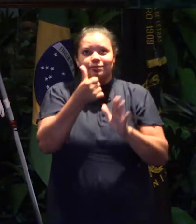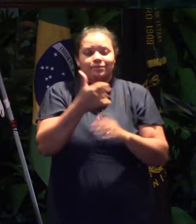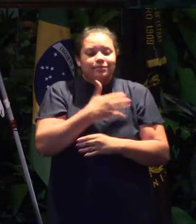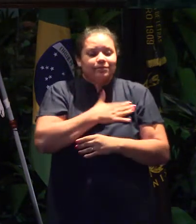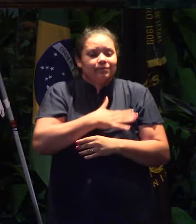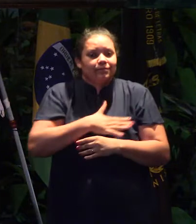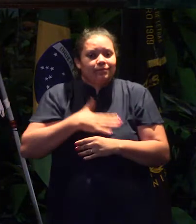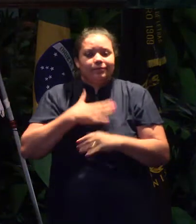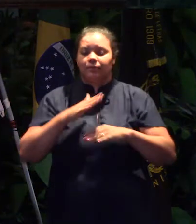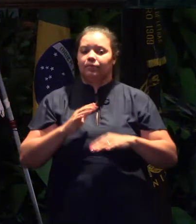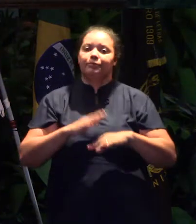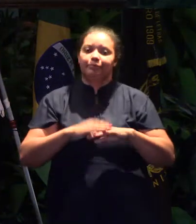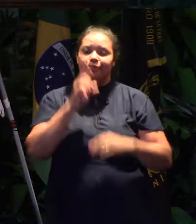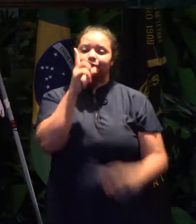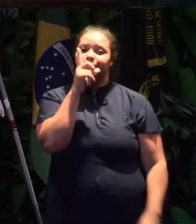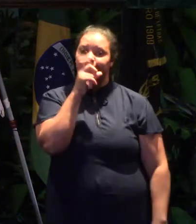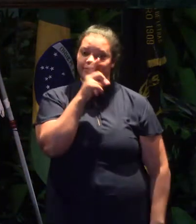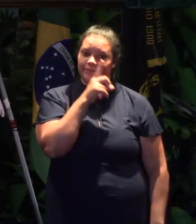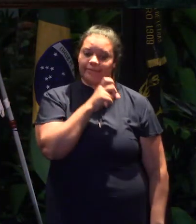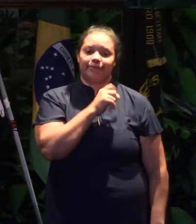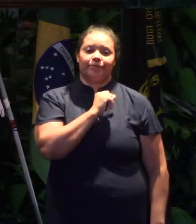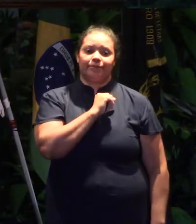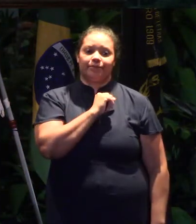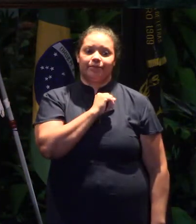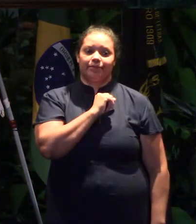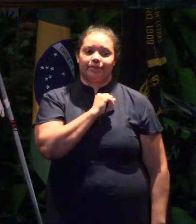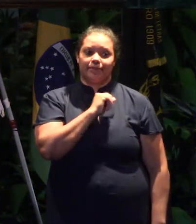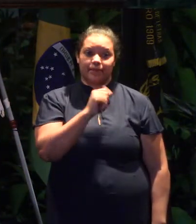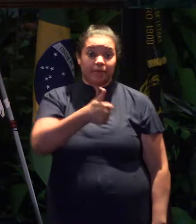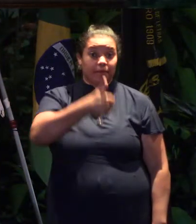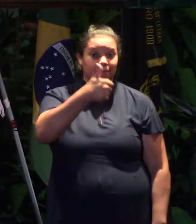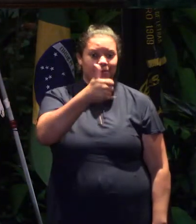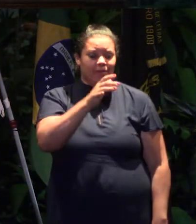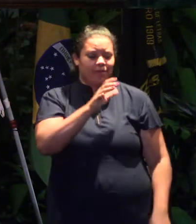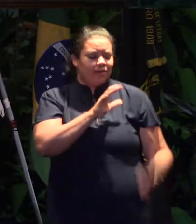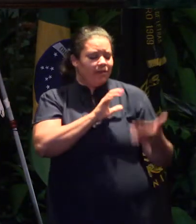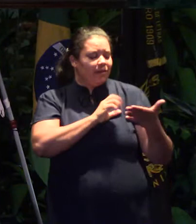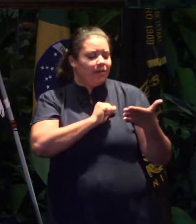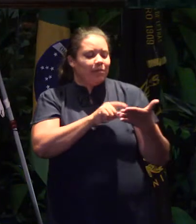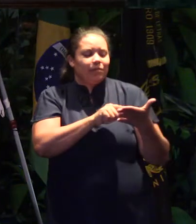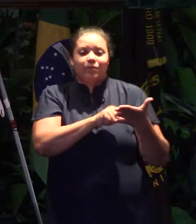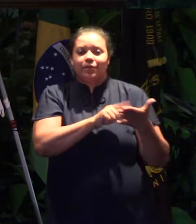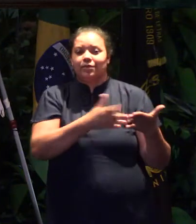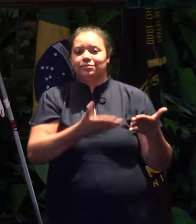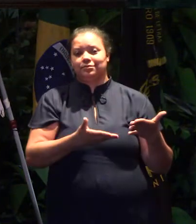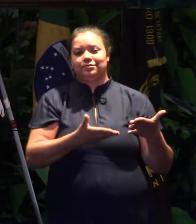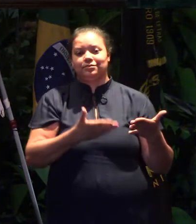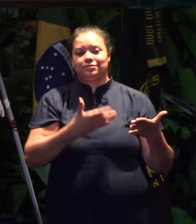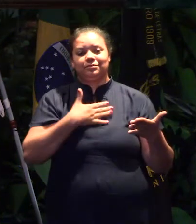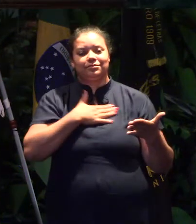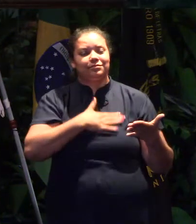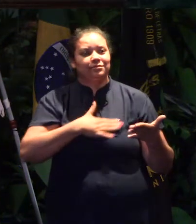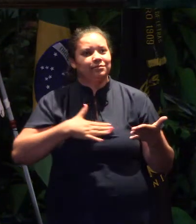uma das mais difíceis de conquistar. Acho que ela foi um dos meus primeiros amores platônicos. Acontece que o desejo,